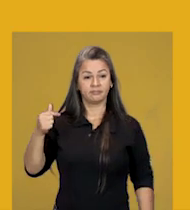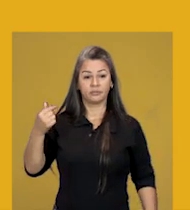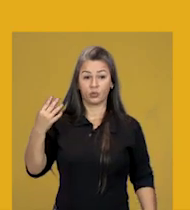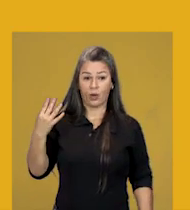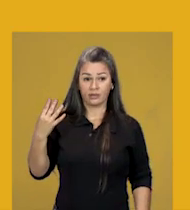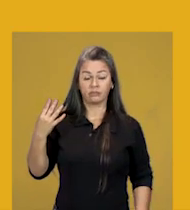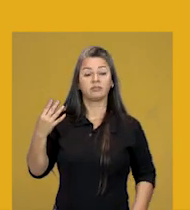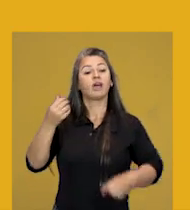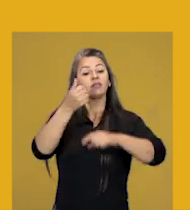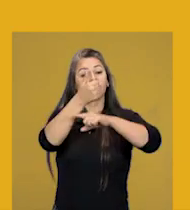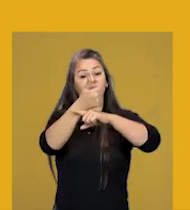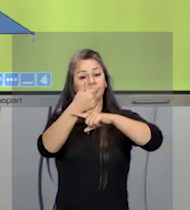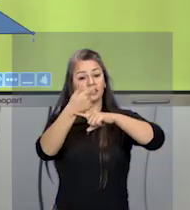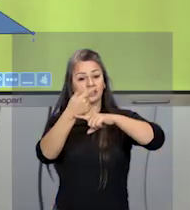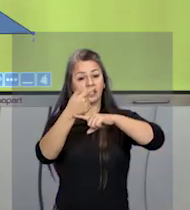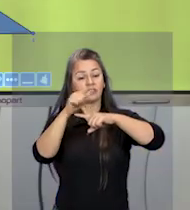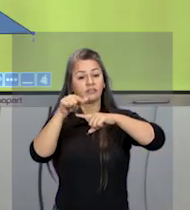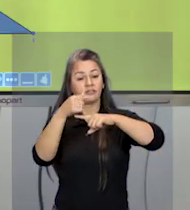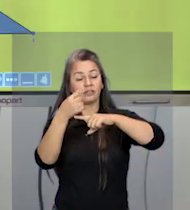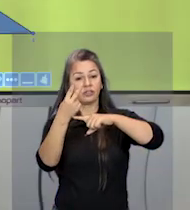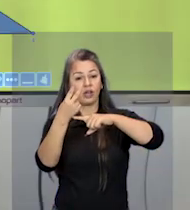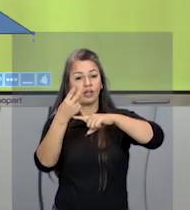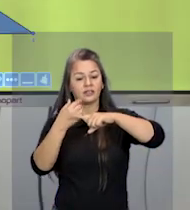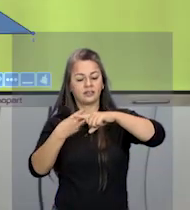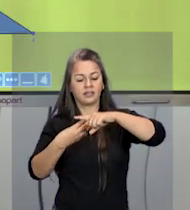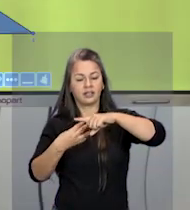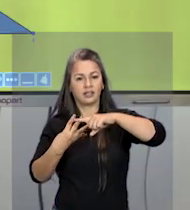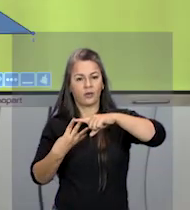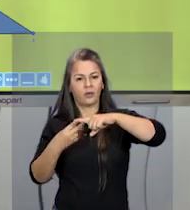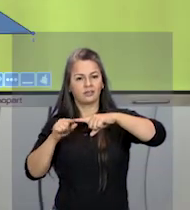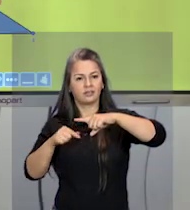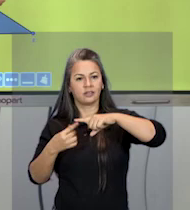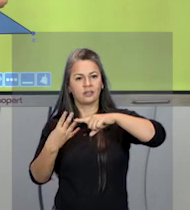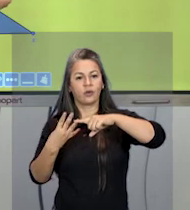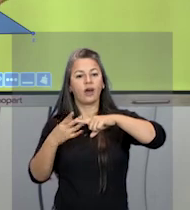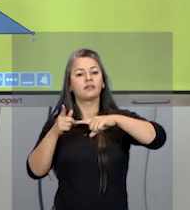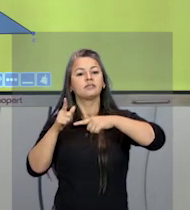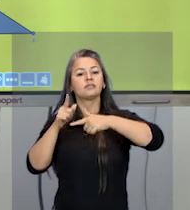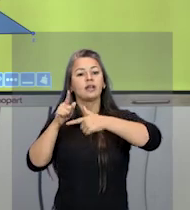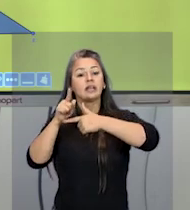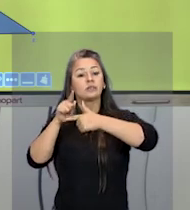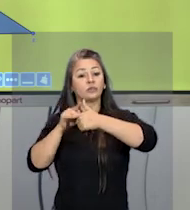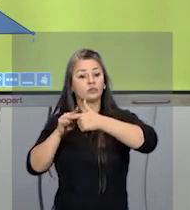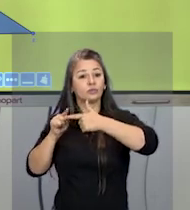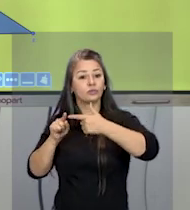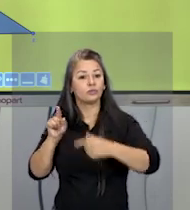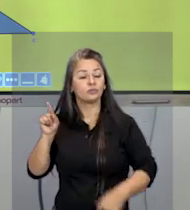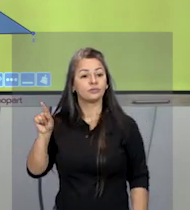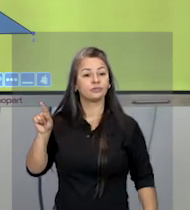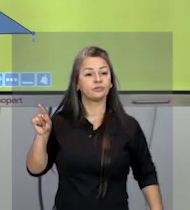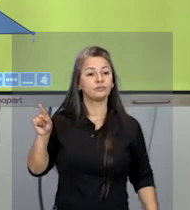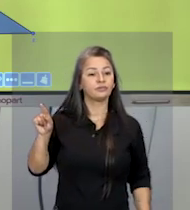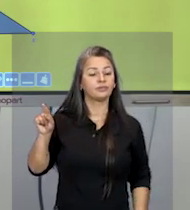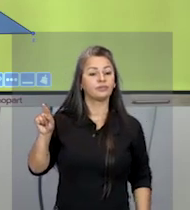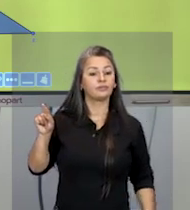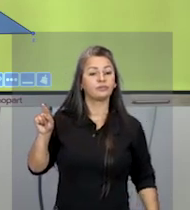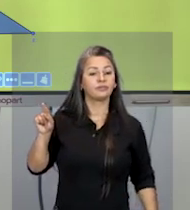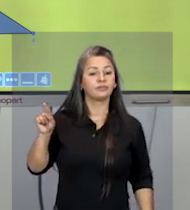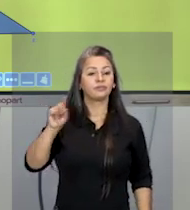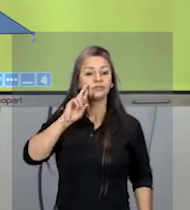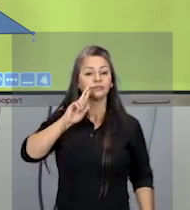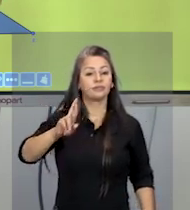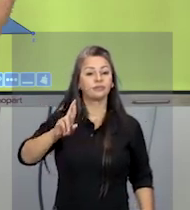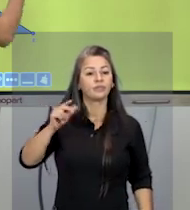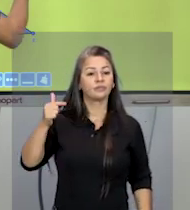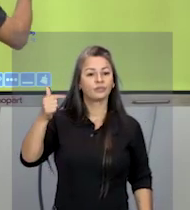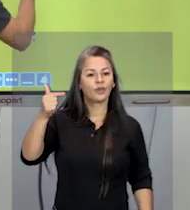34,4. Se você fizer essa divisão de 34,4 por 17, vai dar exatamente 2.